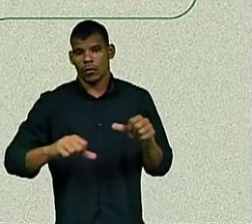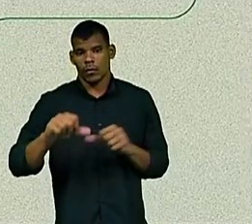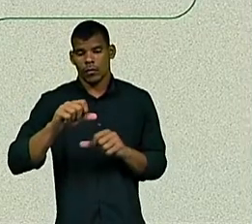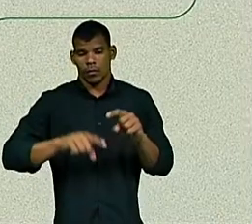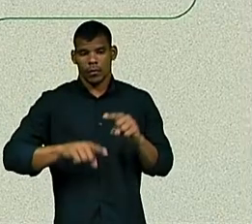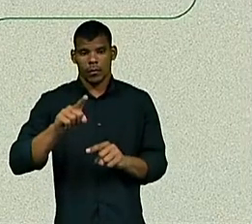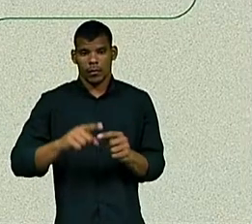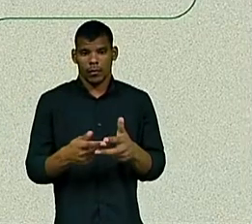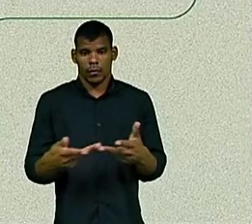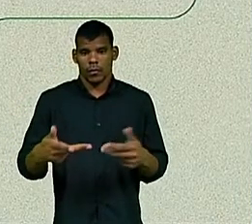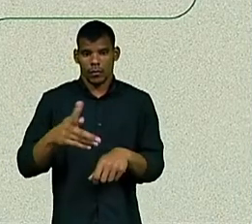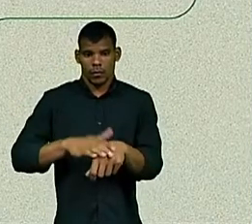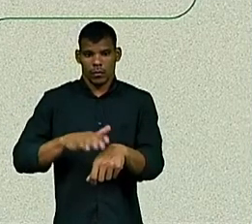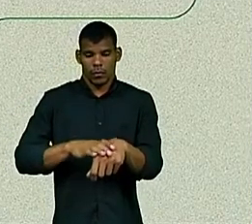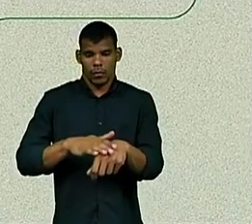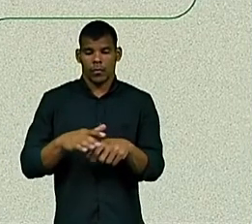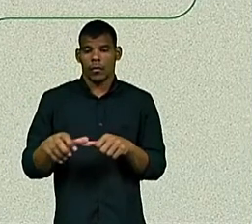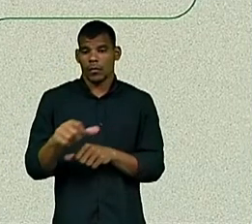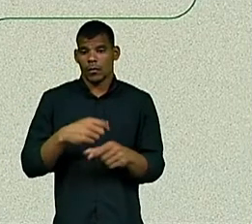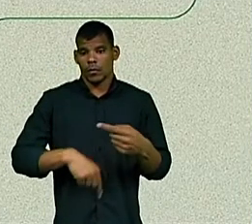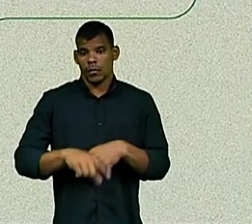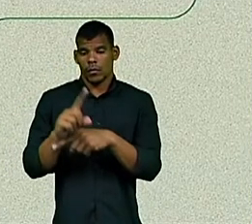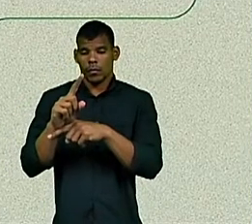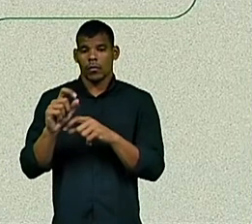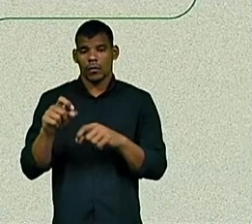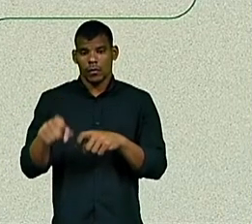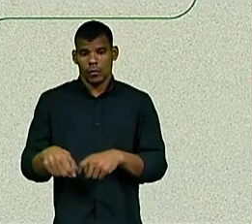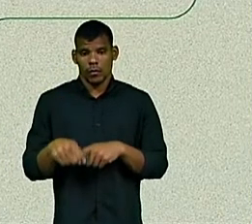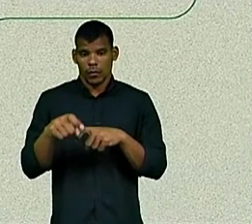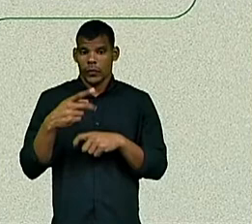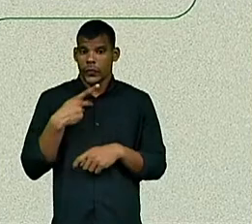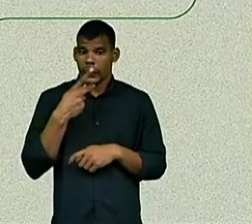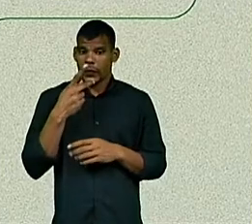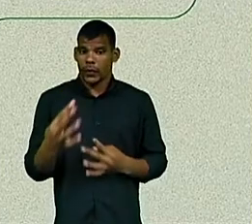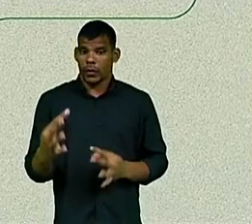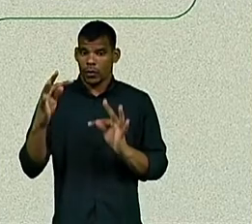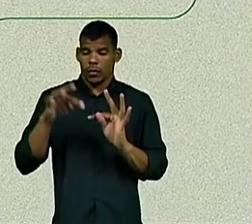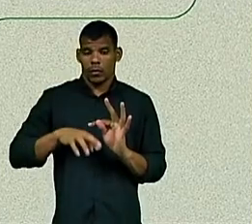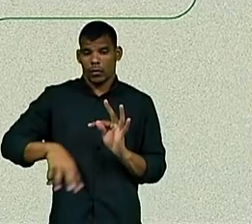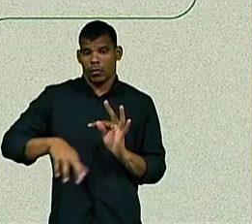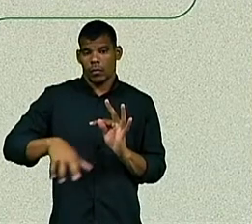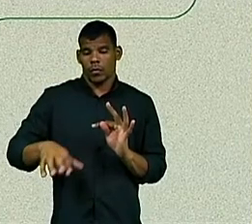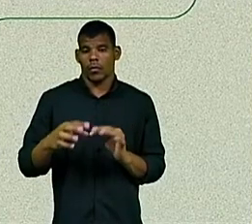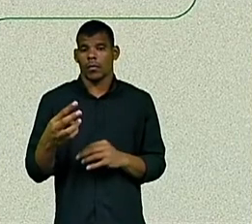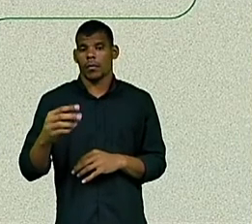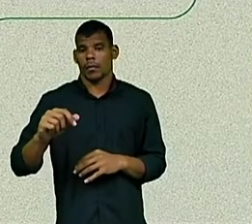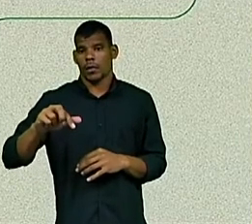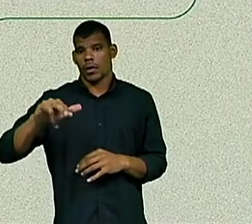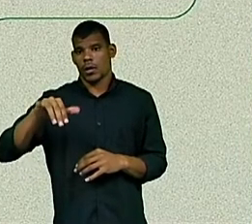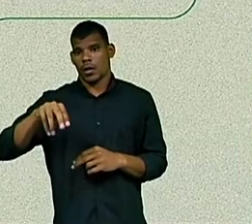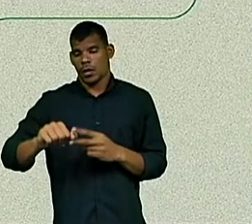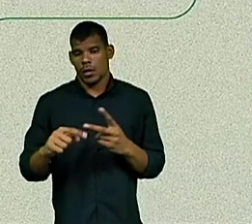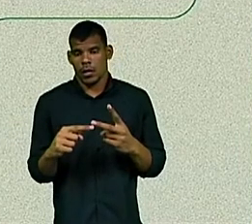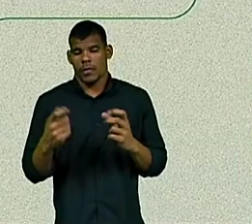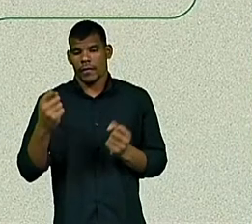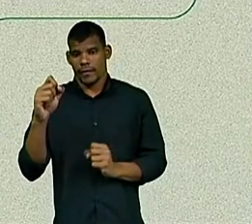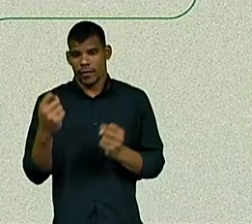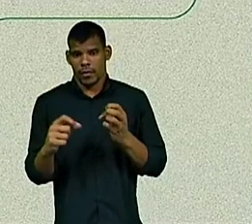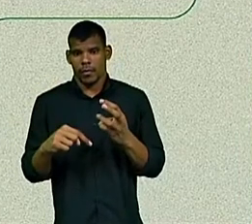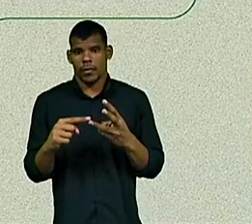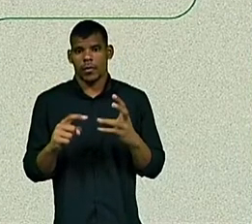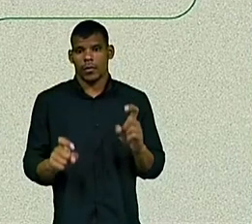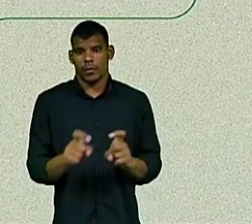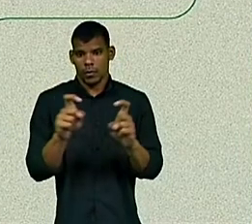fez uma revolução na agricultura então quando a gente fala em tecnologia em quem tá falando só de máquina de fábrica de computador não tô